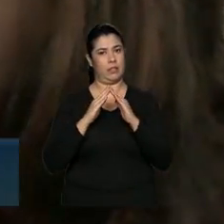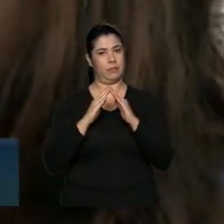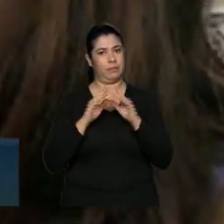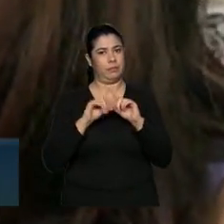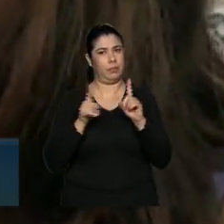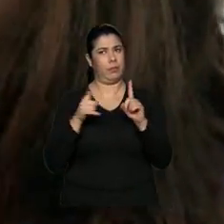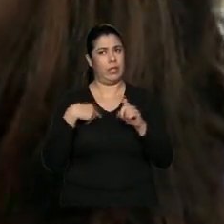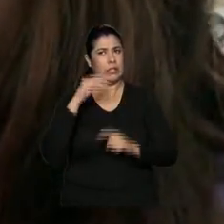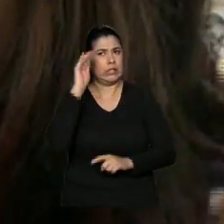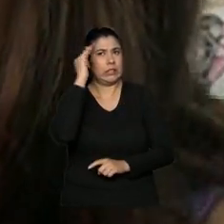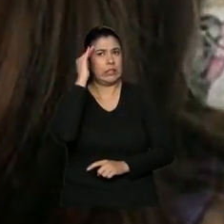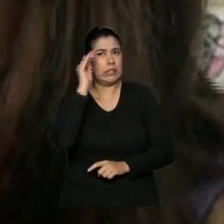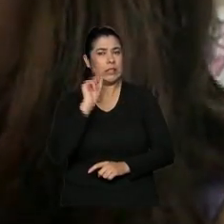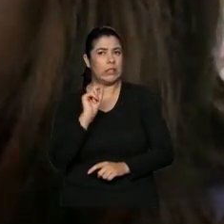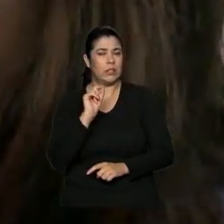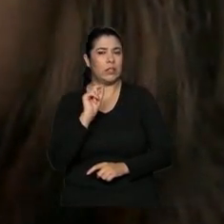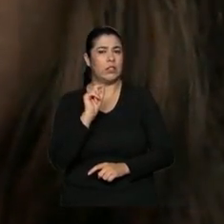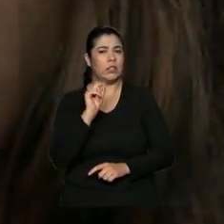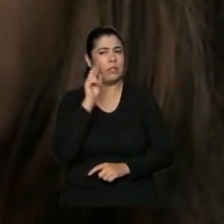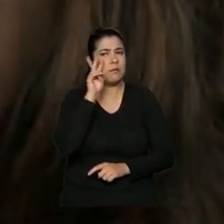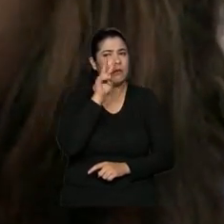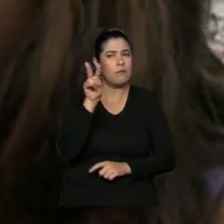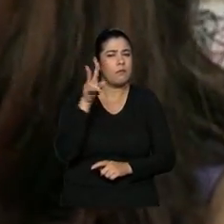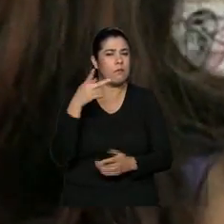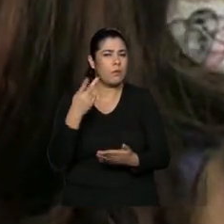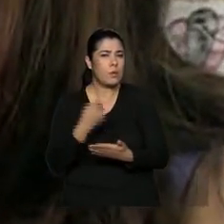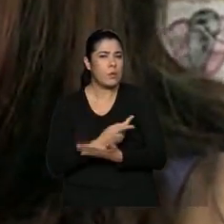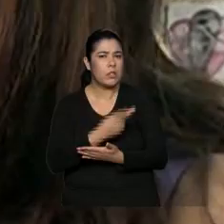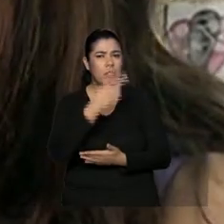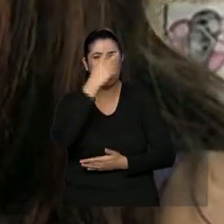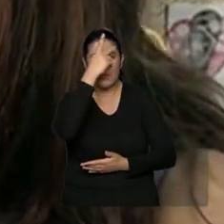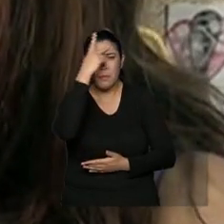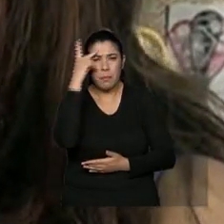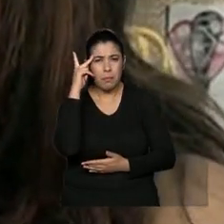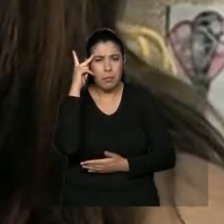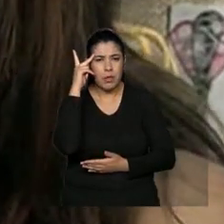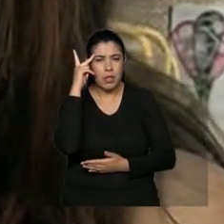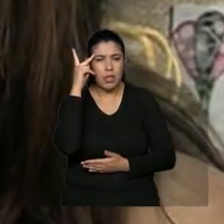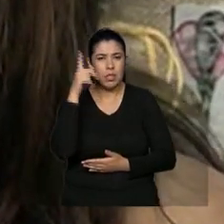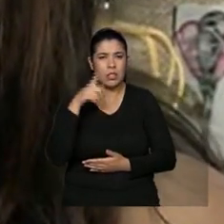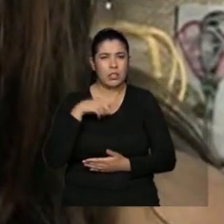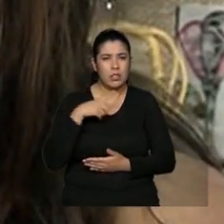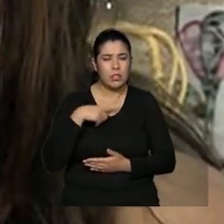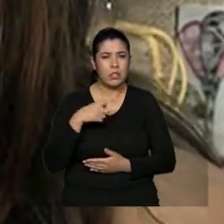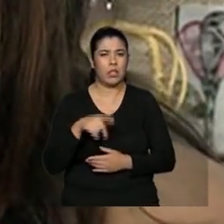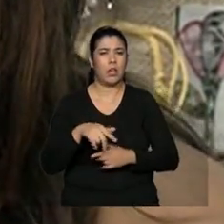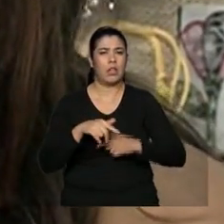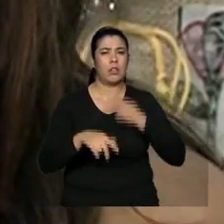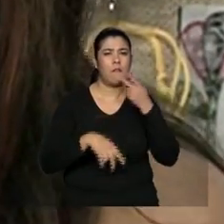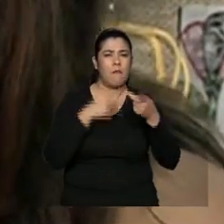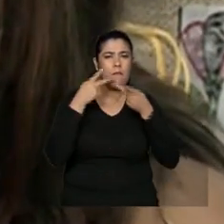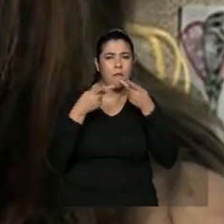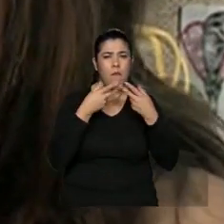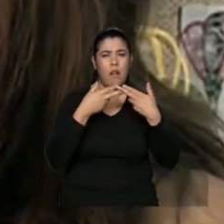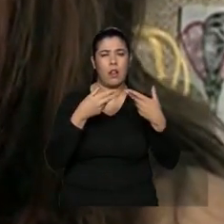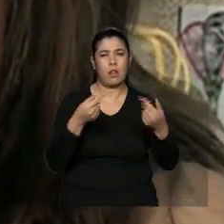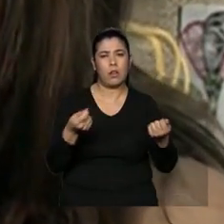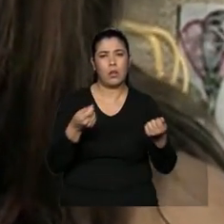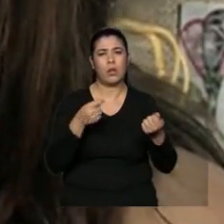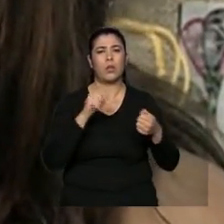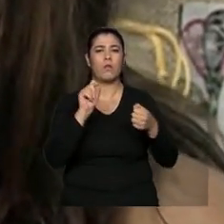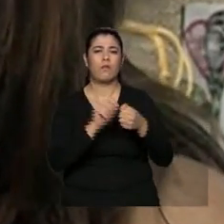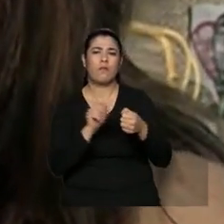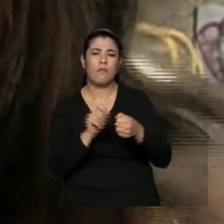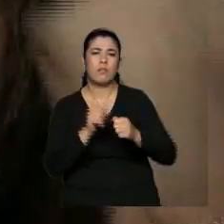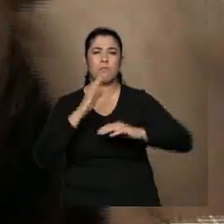eu entendi de longe as pessoas que estavam chorando, que estavam falando, não